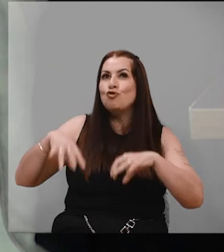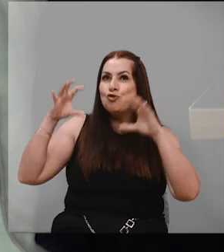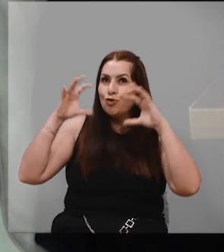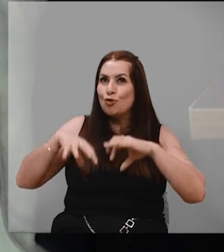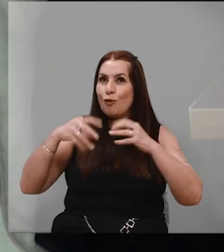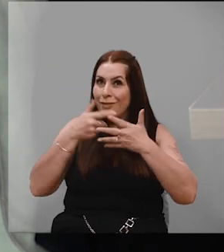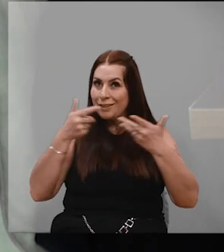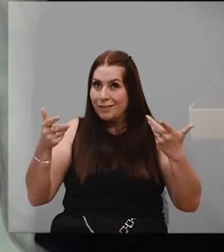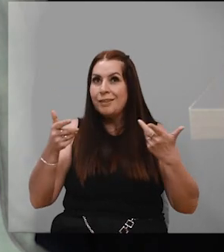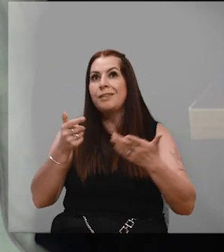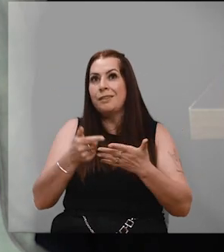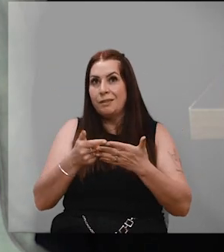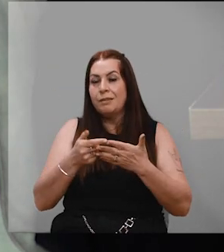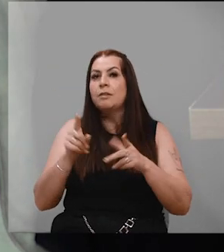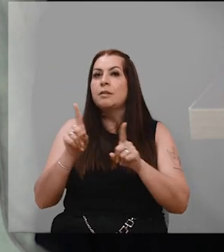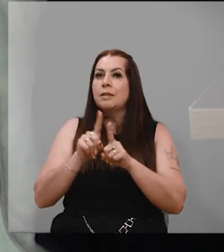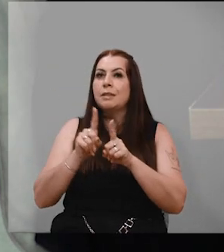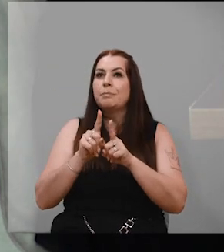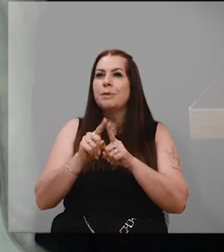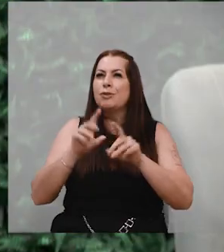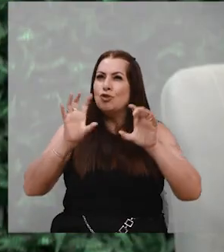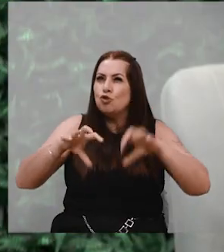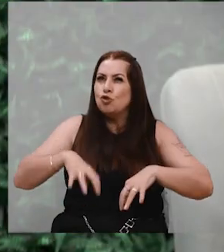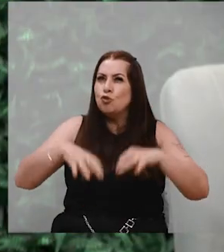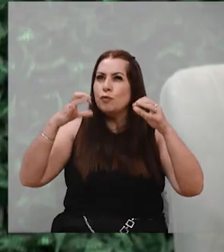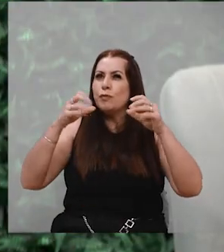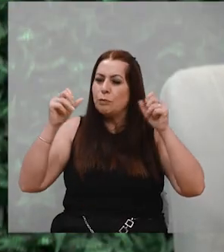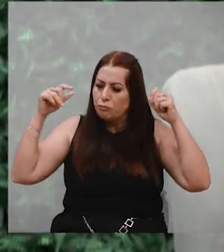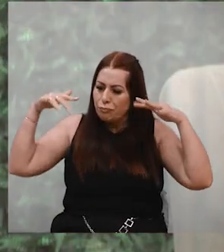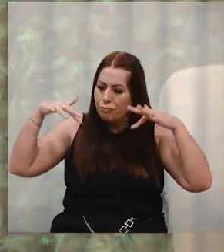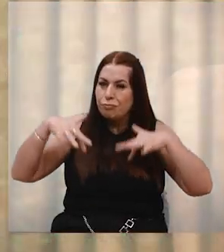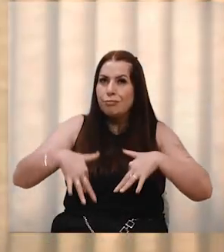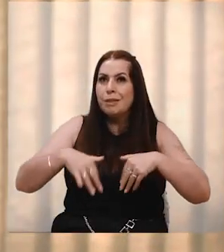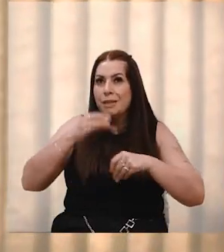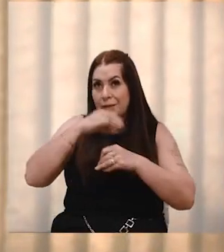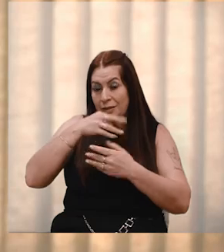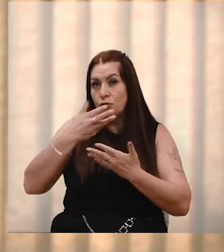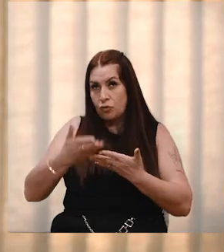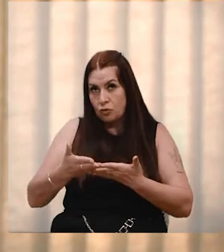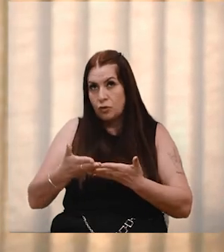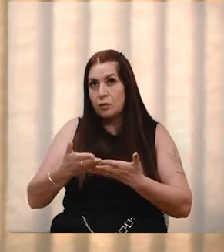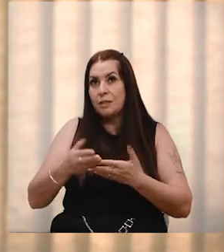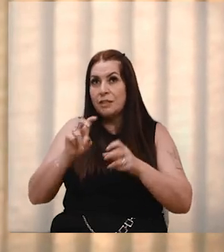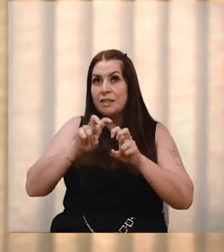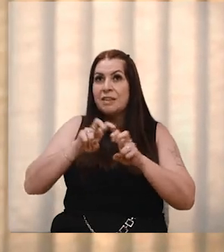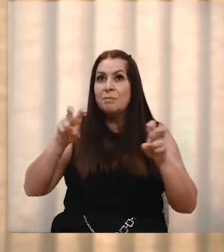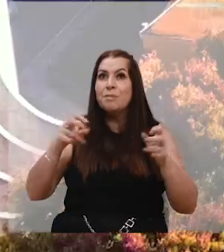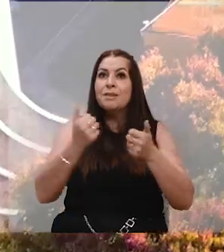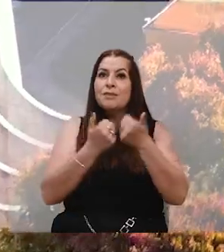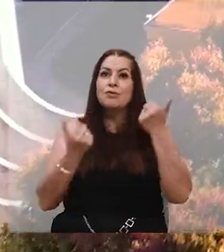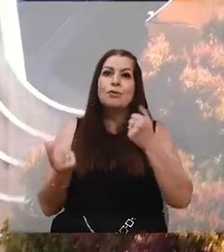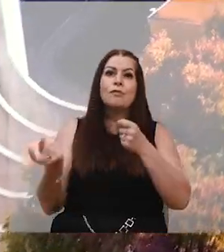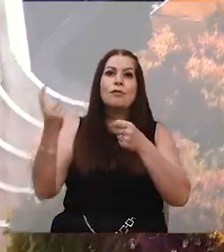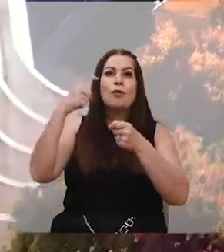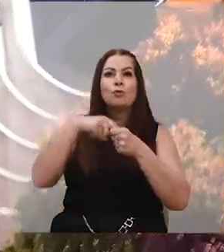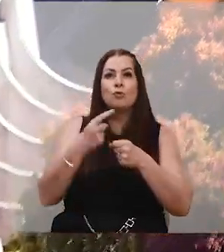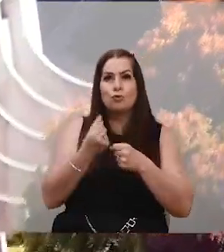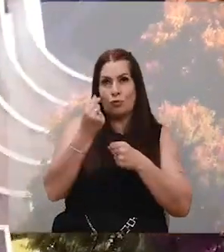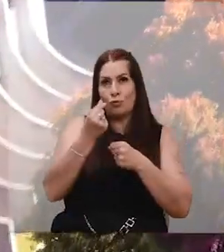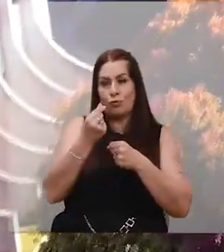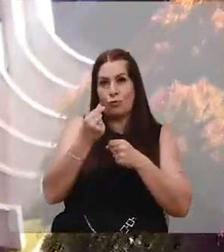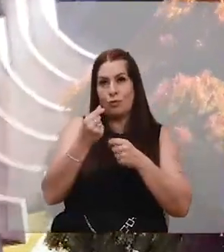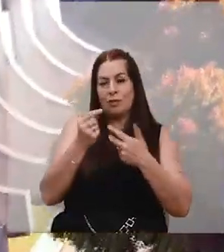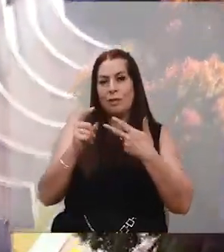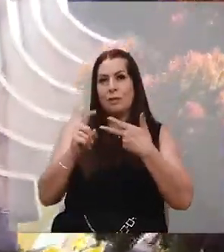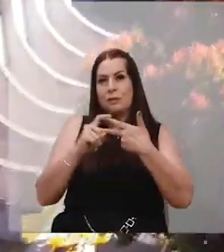das chuvas, né, dos alagamentos e dos deslizamentos aqui em Caxias. Então, a mesa diretora devolveu esse valor